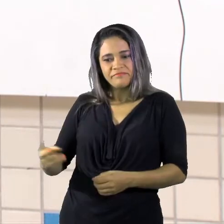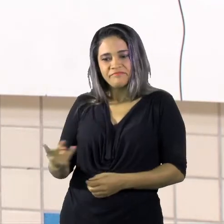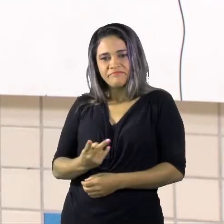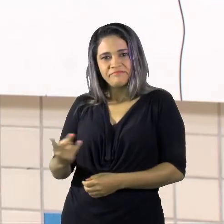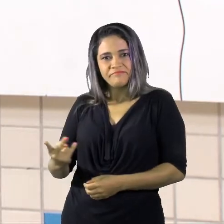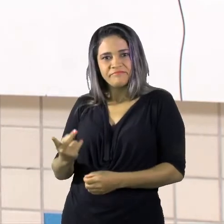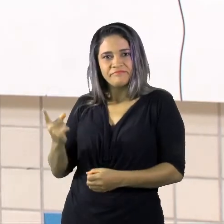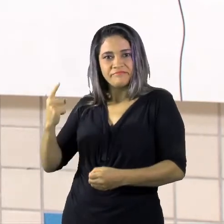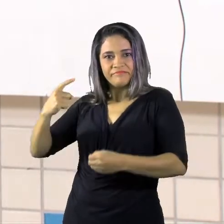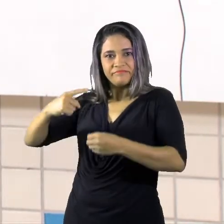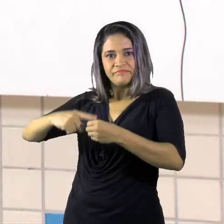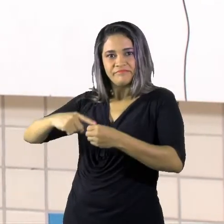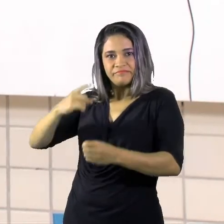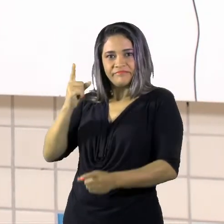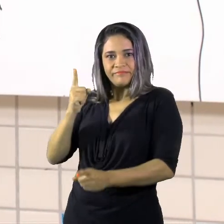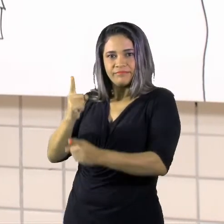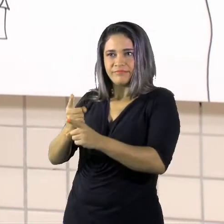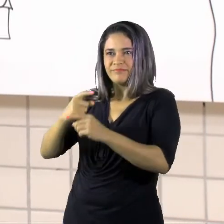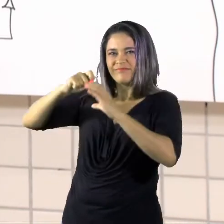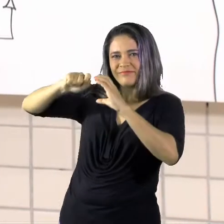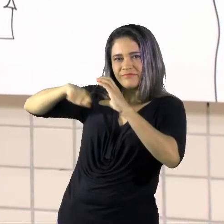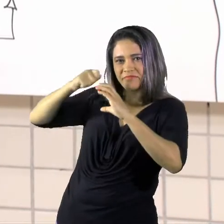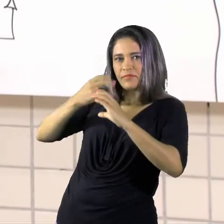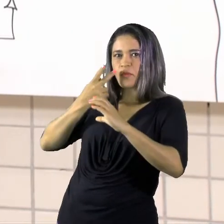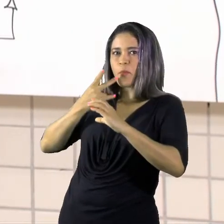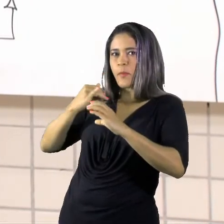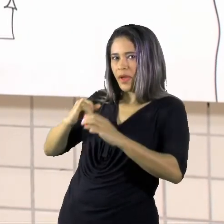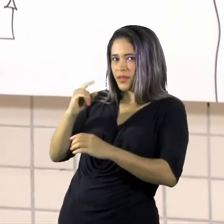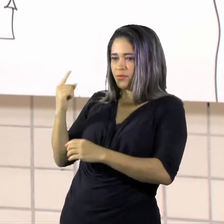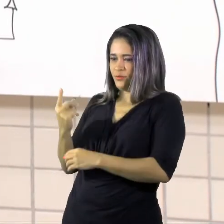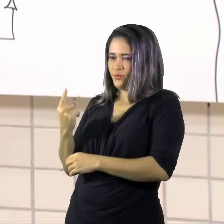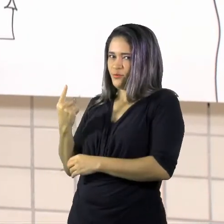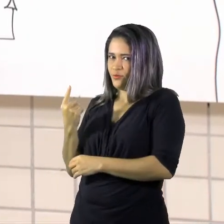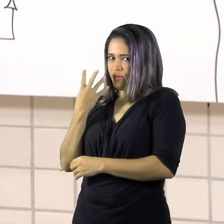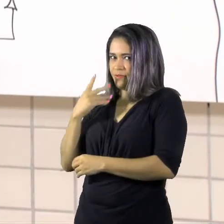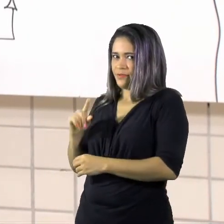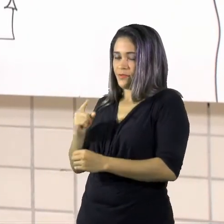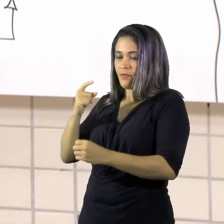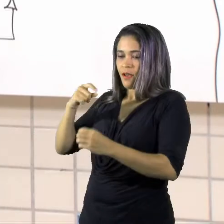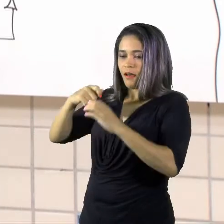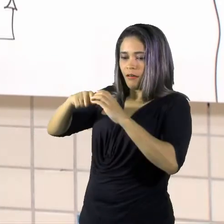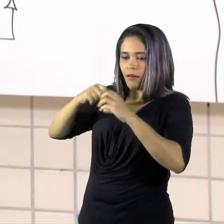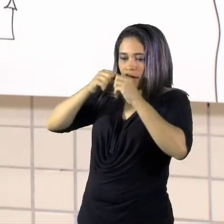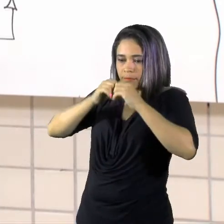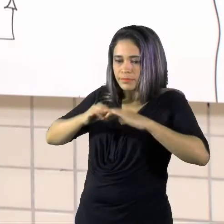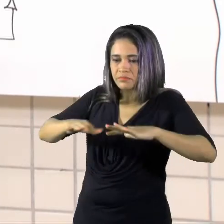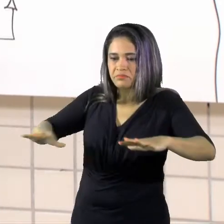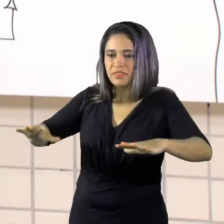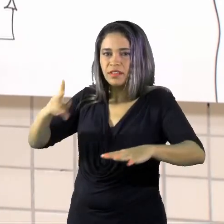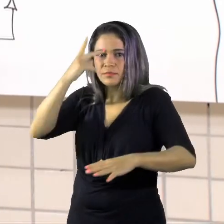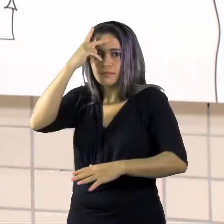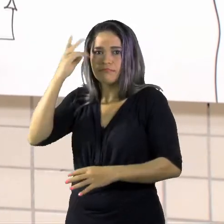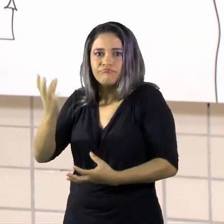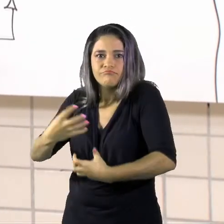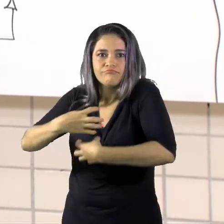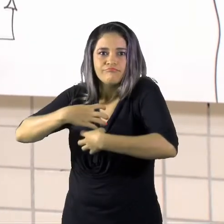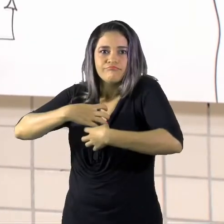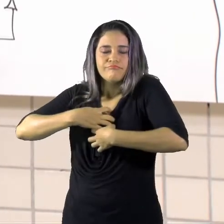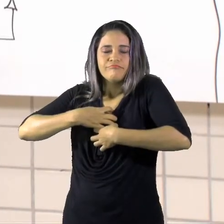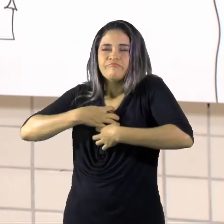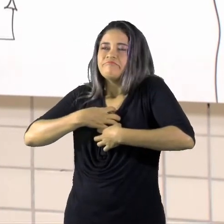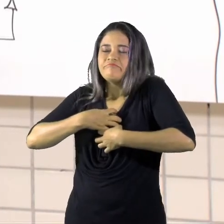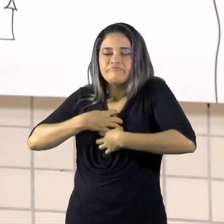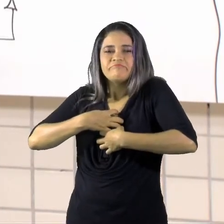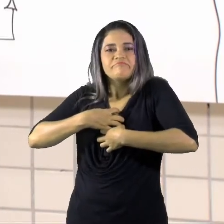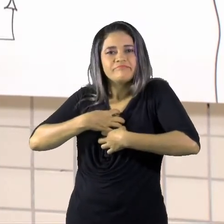dessas crianças, que foi filmado pelo pai de uma delas, e quando ele publicou o vídeo, gerou tamanha comoção